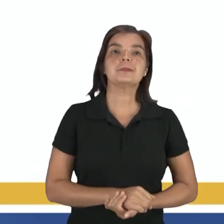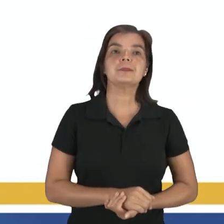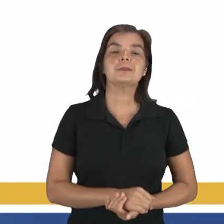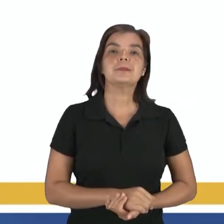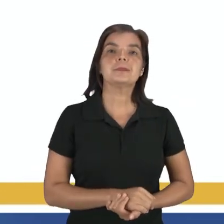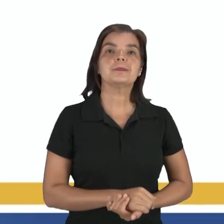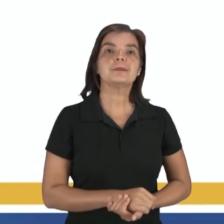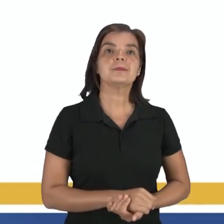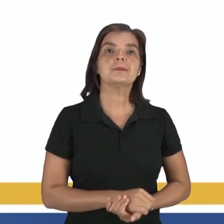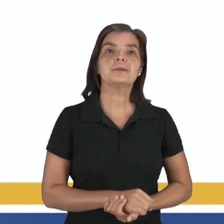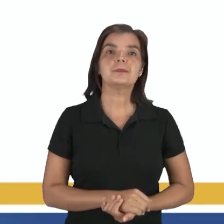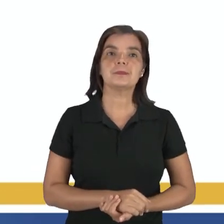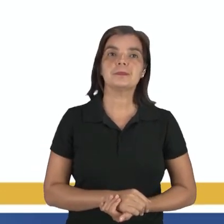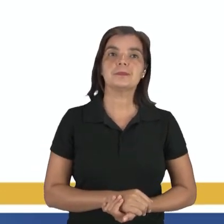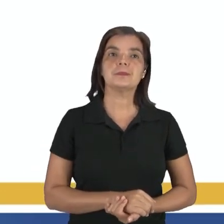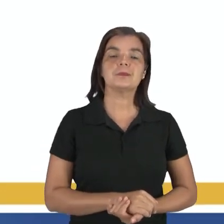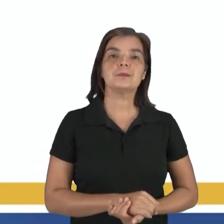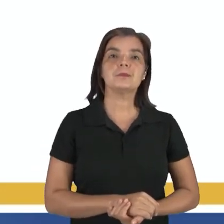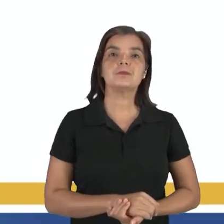tá?